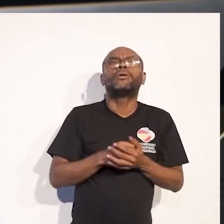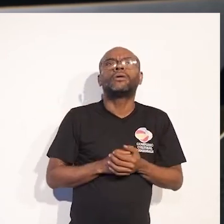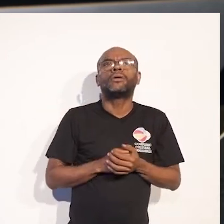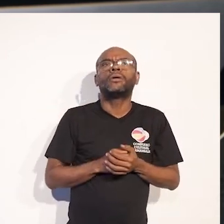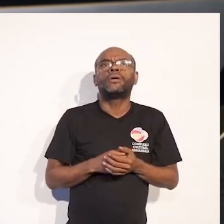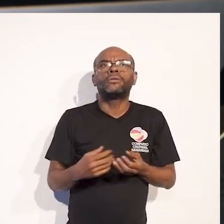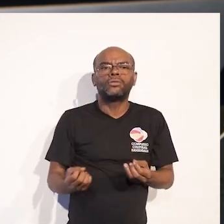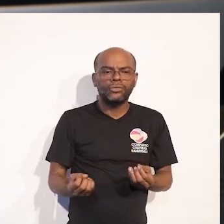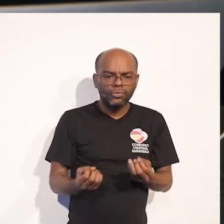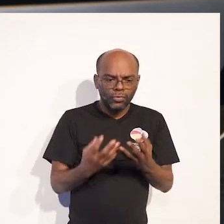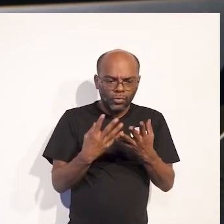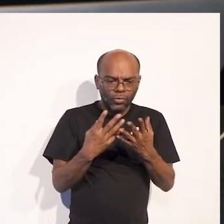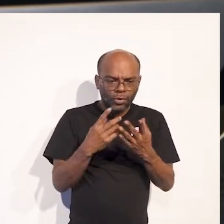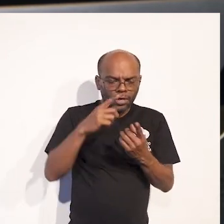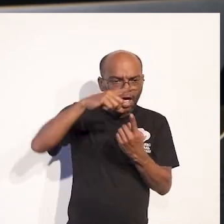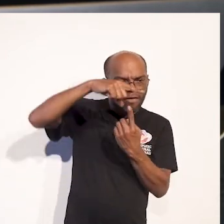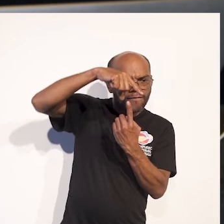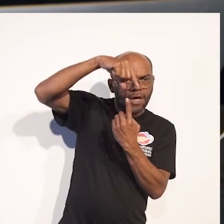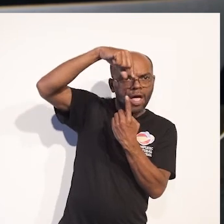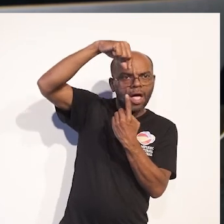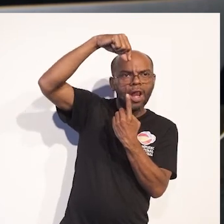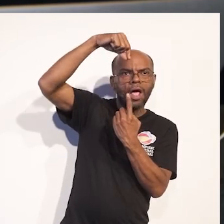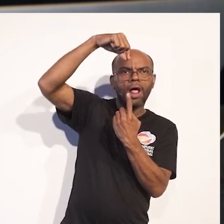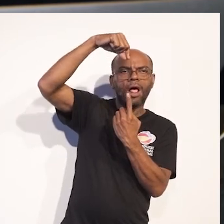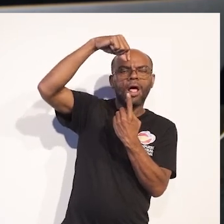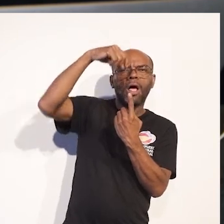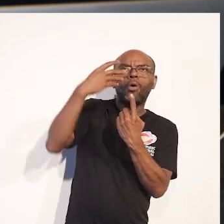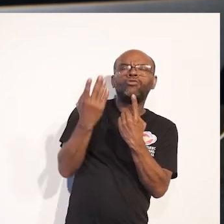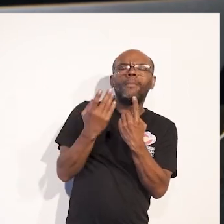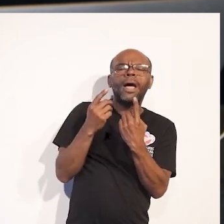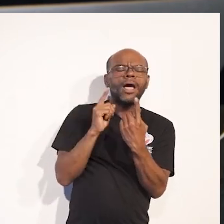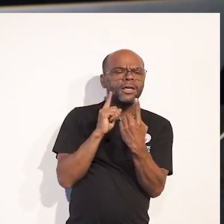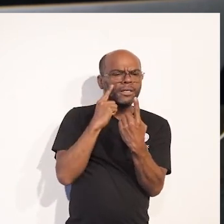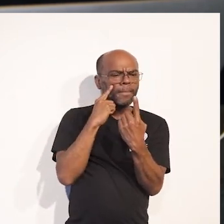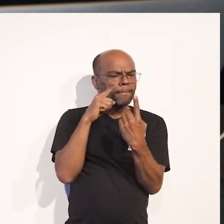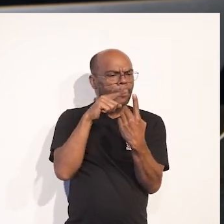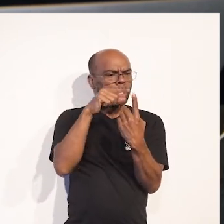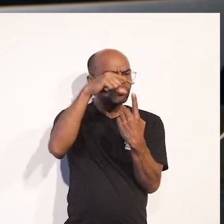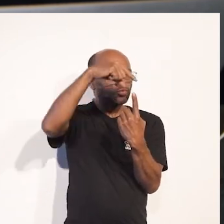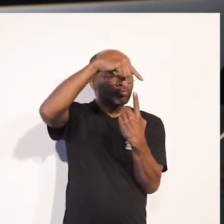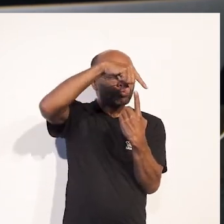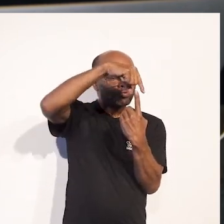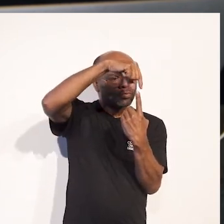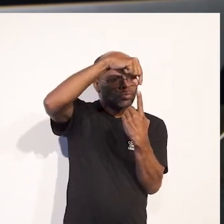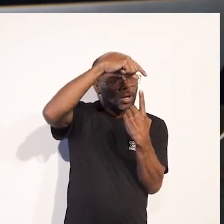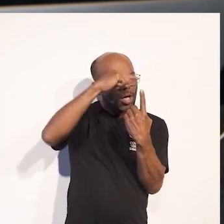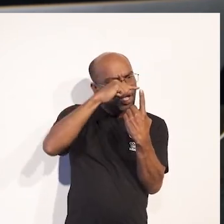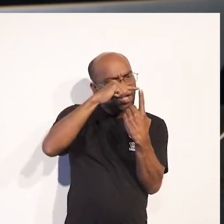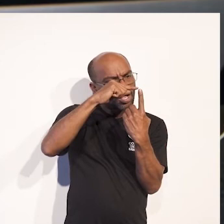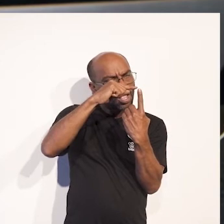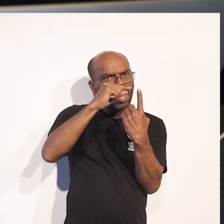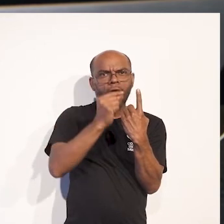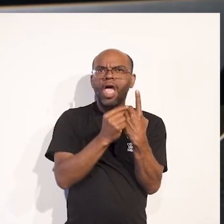Na chama da vela. Percebam que quanto mais próximo do pavio, mais azulada é